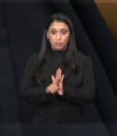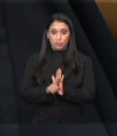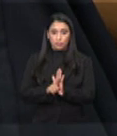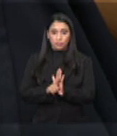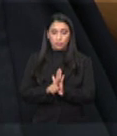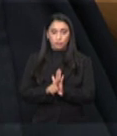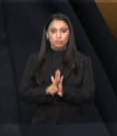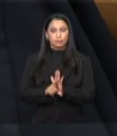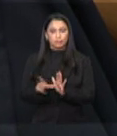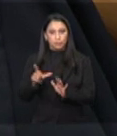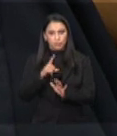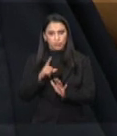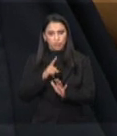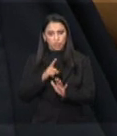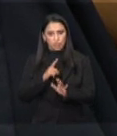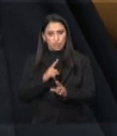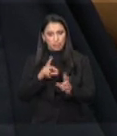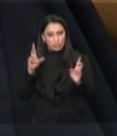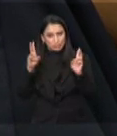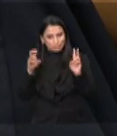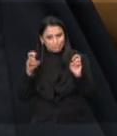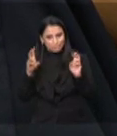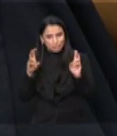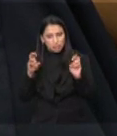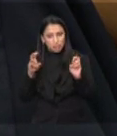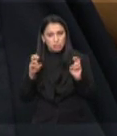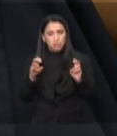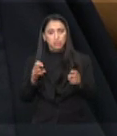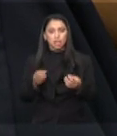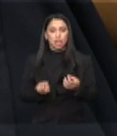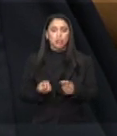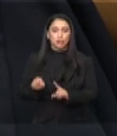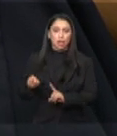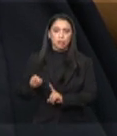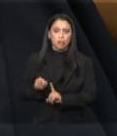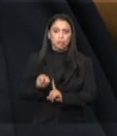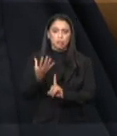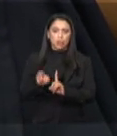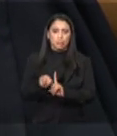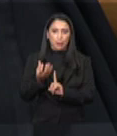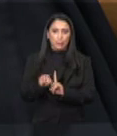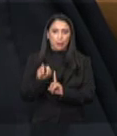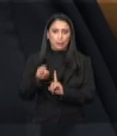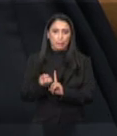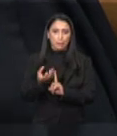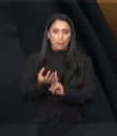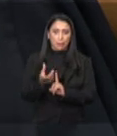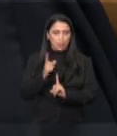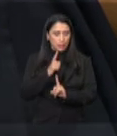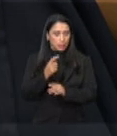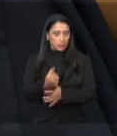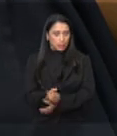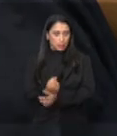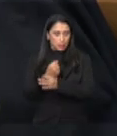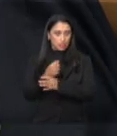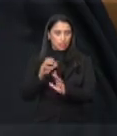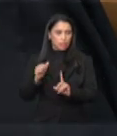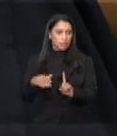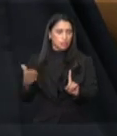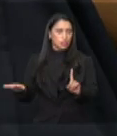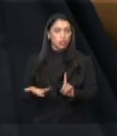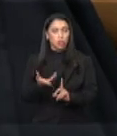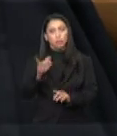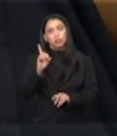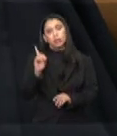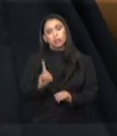que cuida desse rito especificamente das colaborações premiadas, ela já garante ao réu delatado o direito de